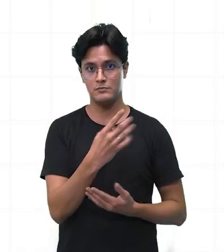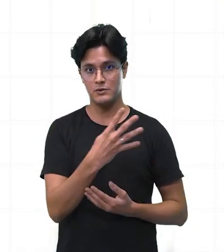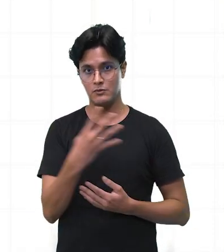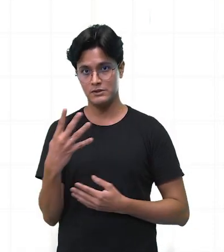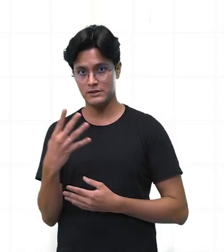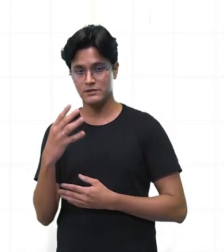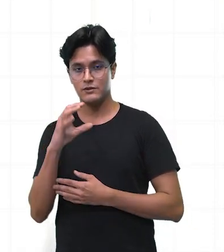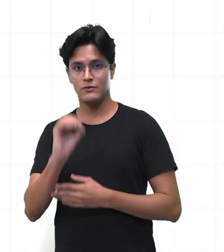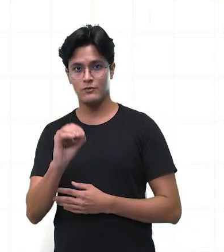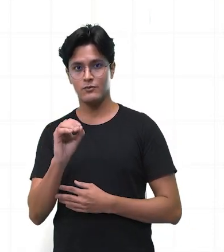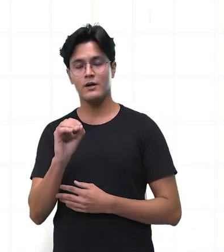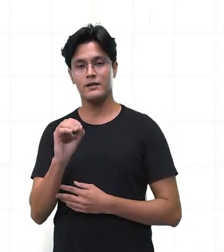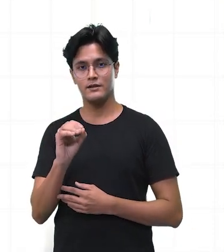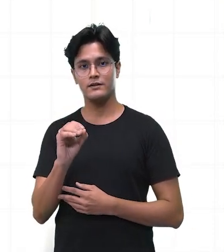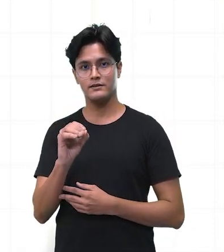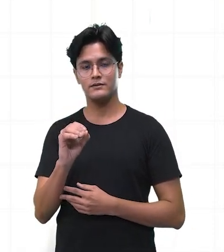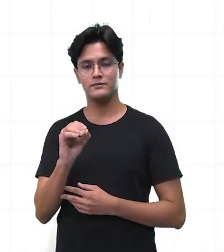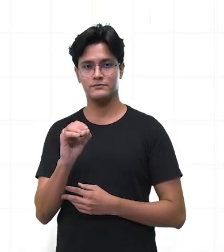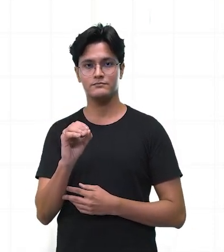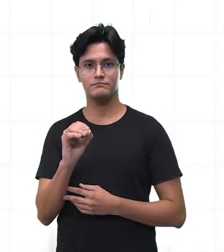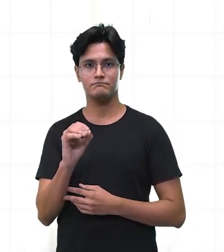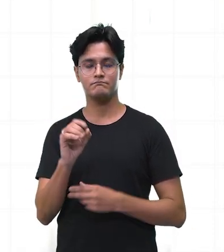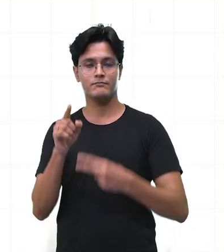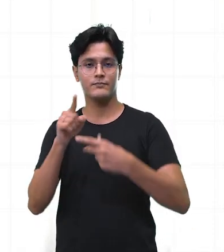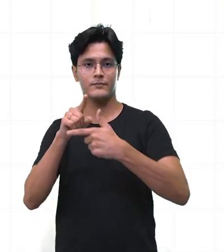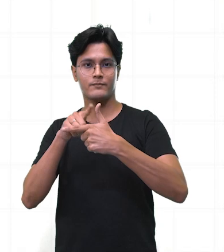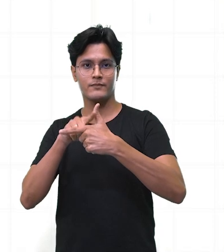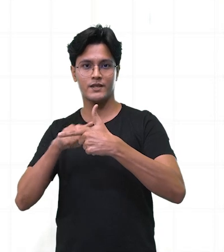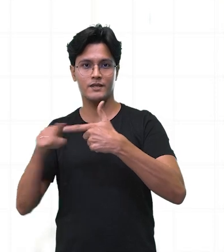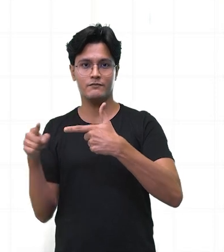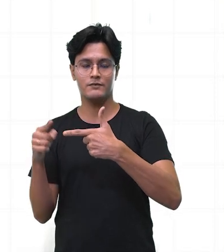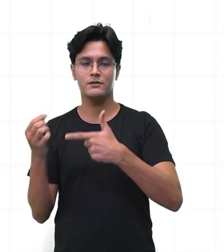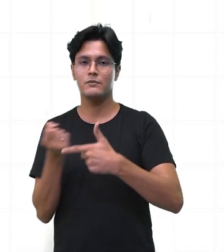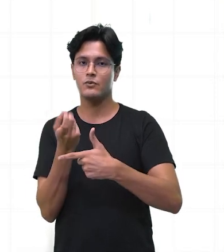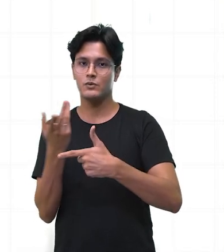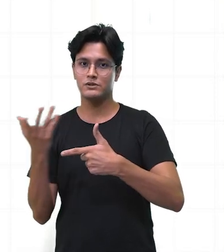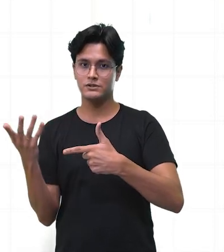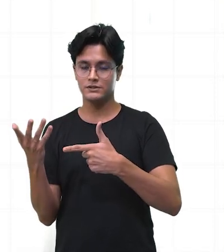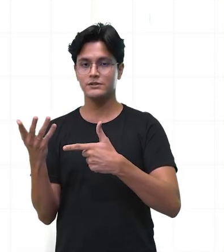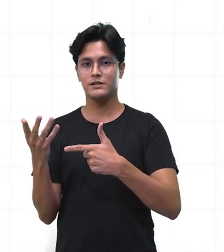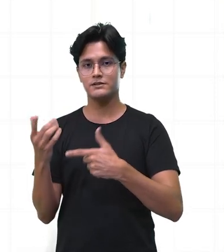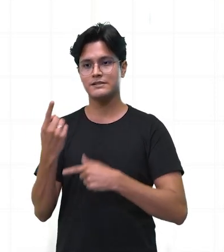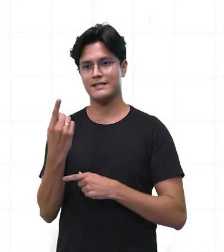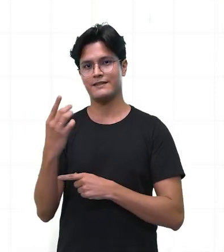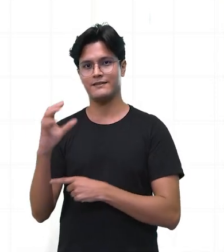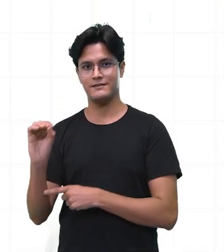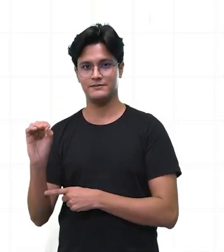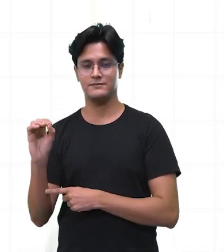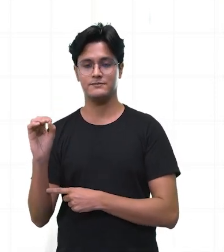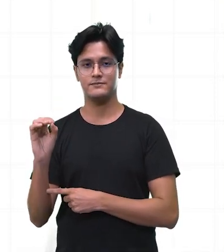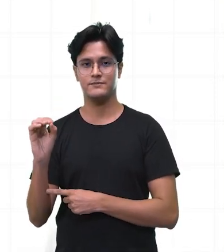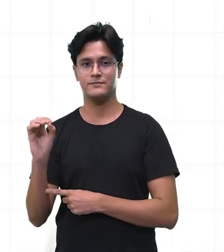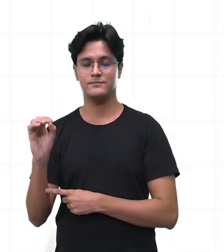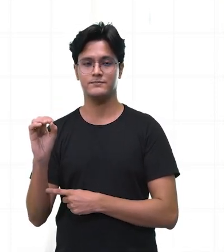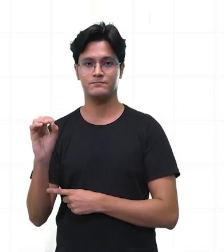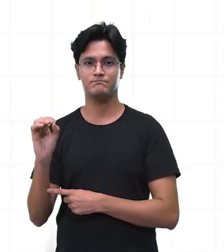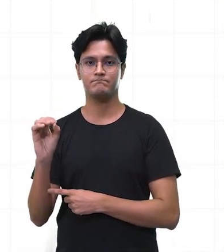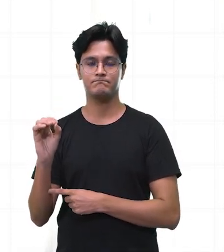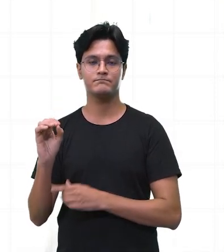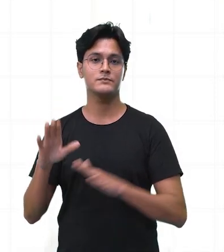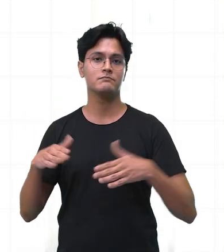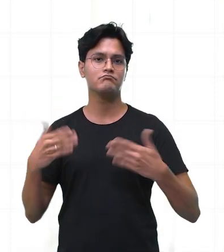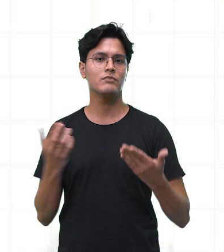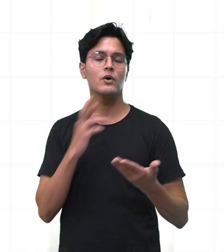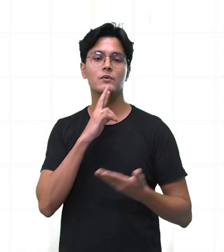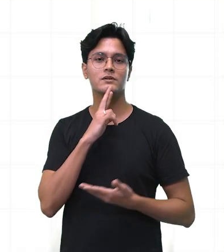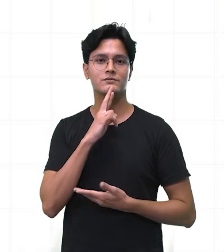1440, que são todos juntos, dividido pela quantidade deles, que são 10. E aí eu